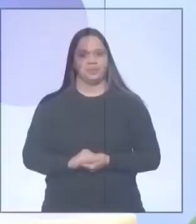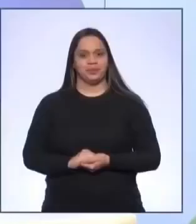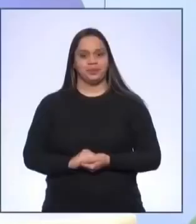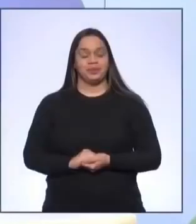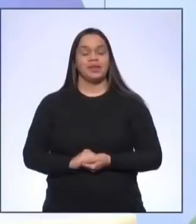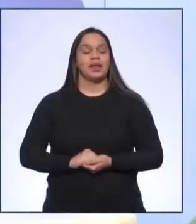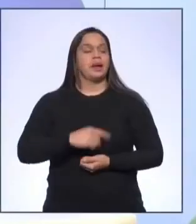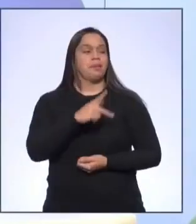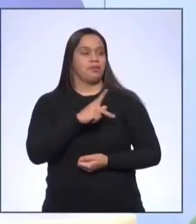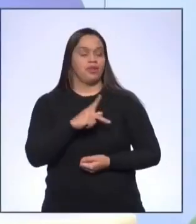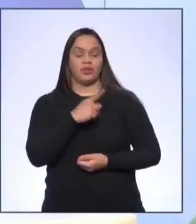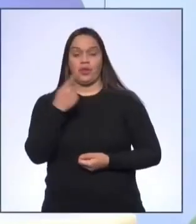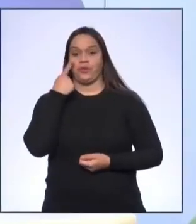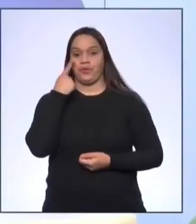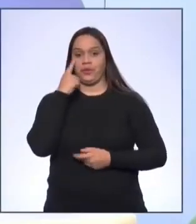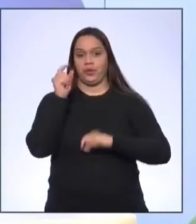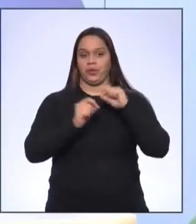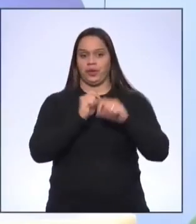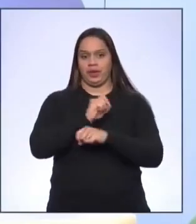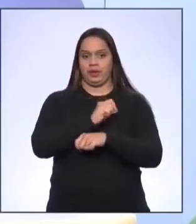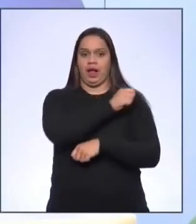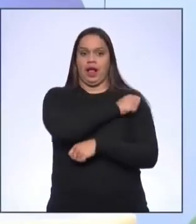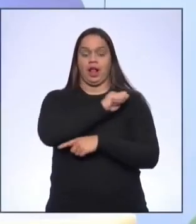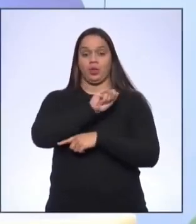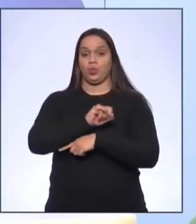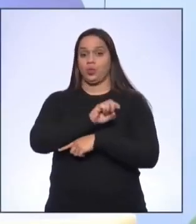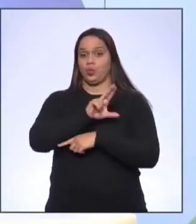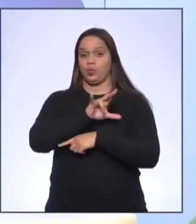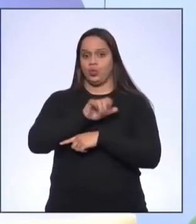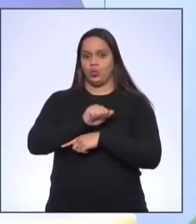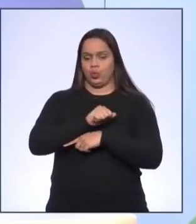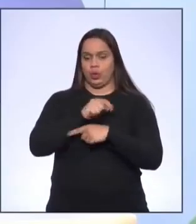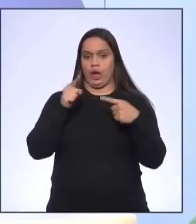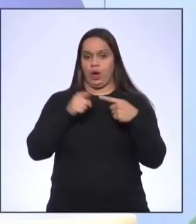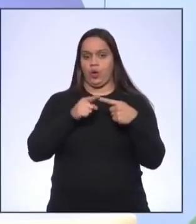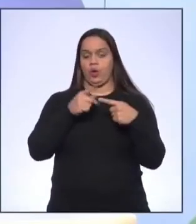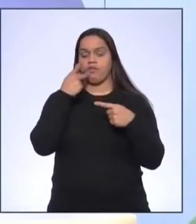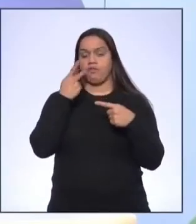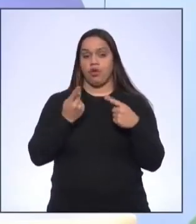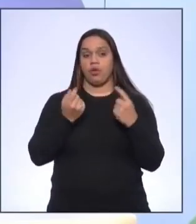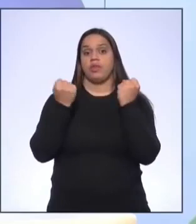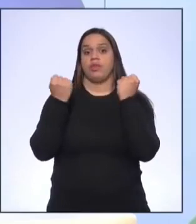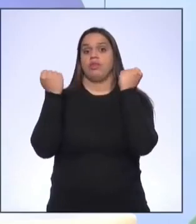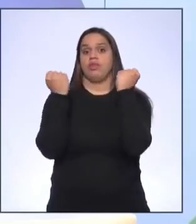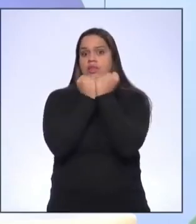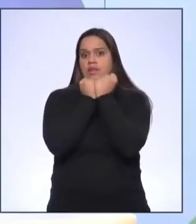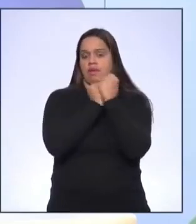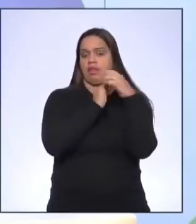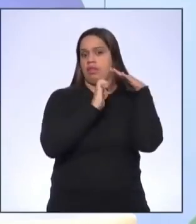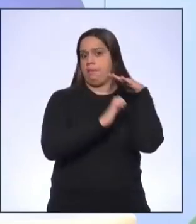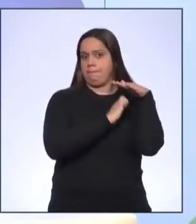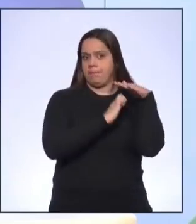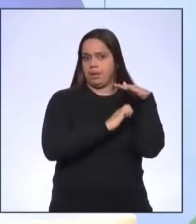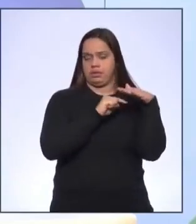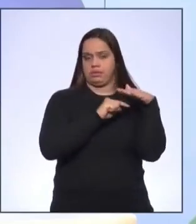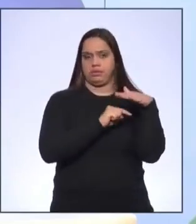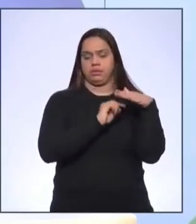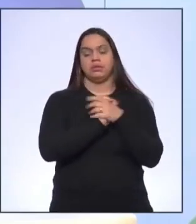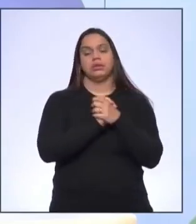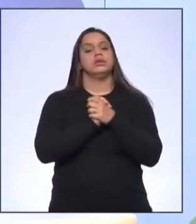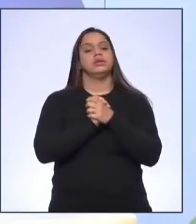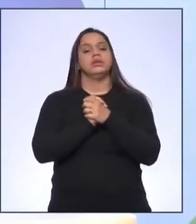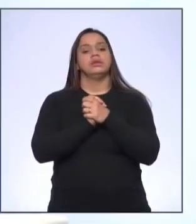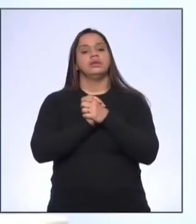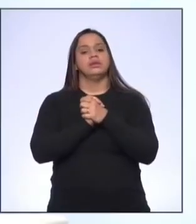Professor, olha só, a Júlia, na questão 1, ela colocou defender as empresas.